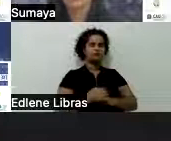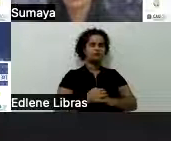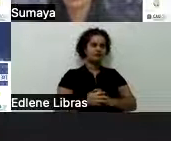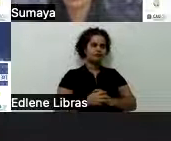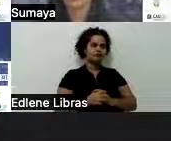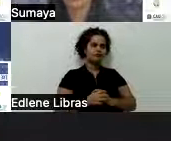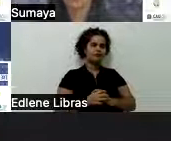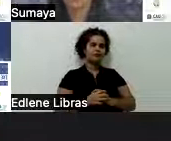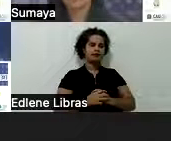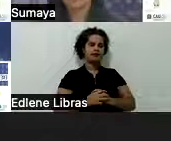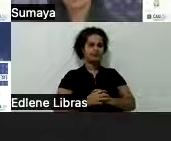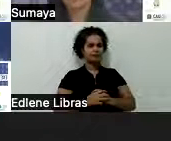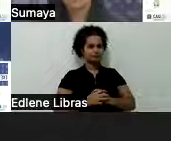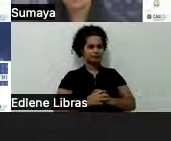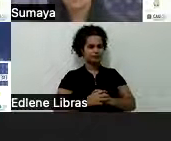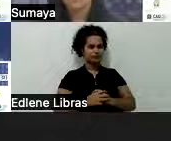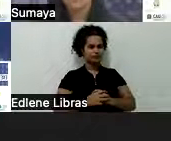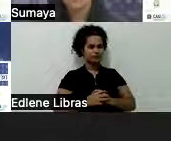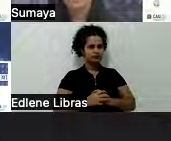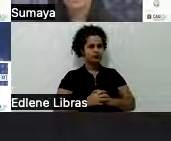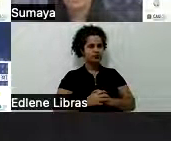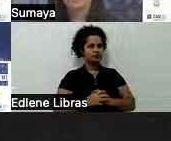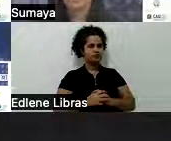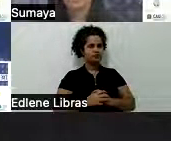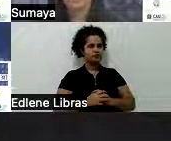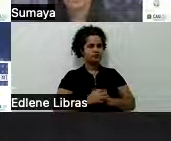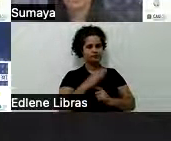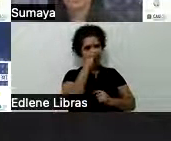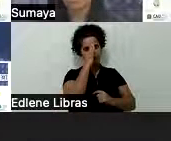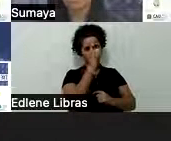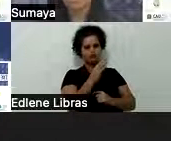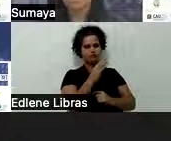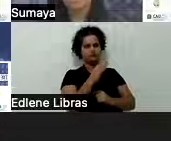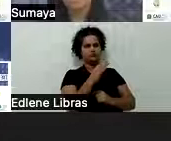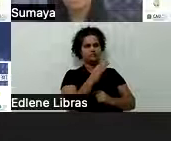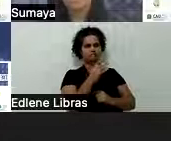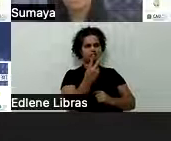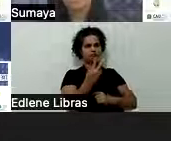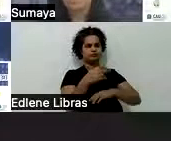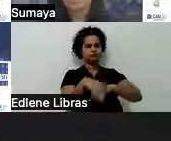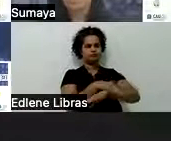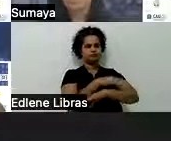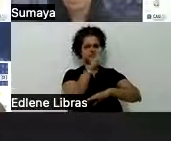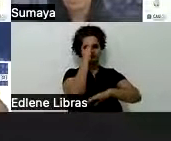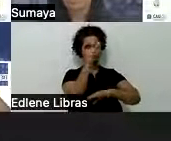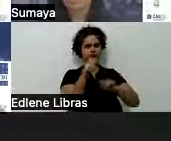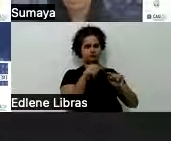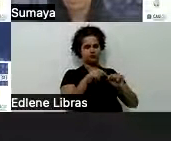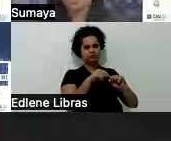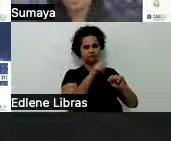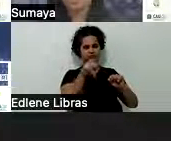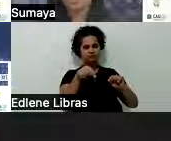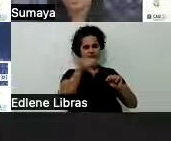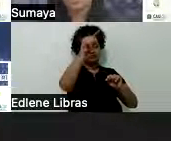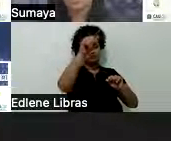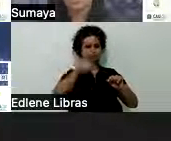Então, trata da resolução desse cruzamento, que é o cruzamento principal dessas 2 ruas, mas que incorpora uma rua que